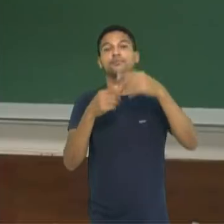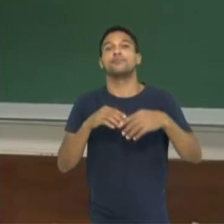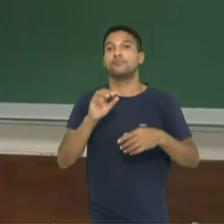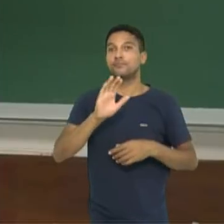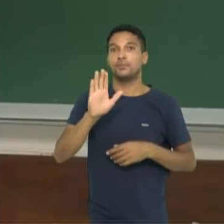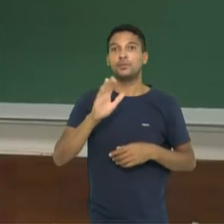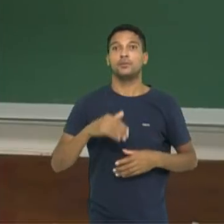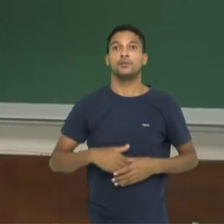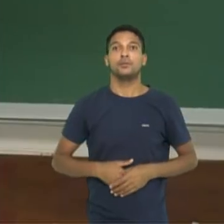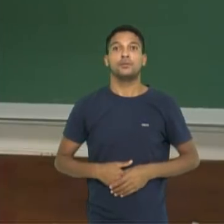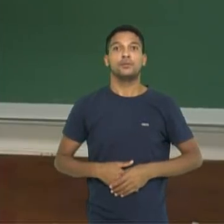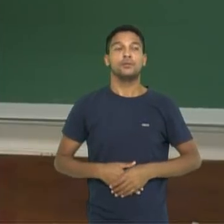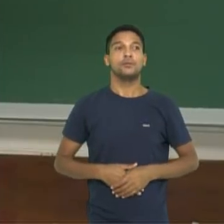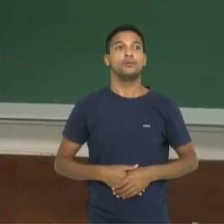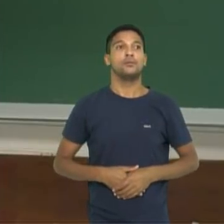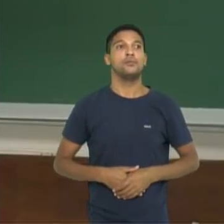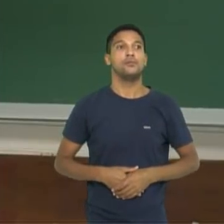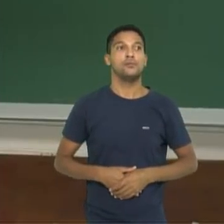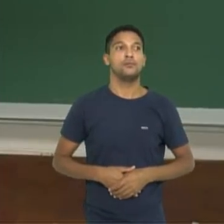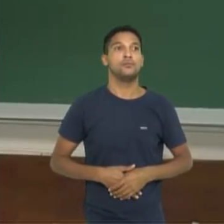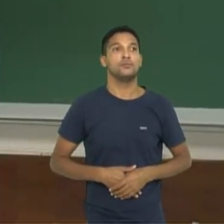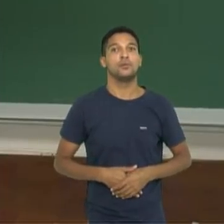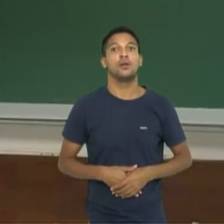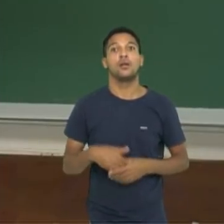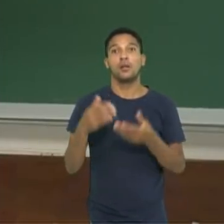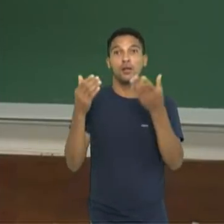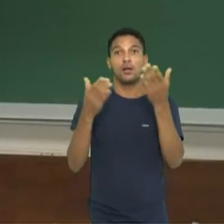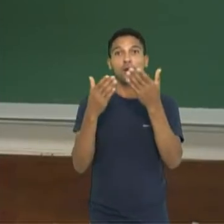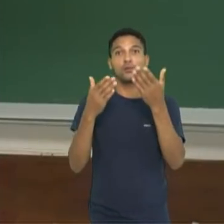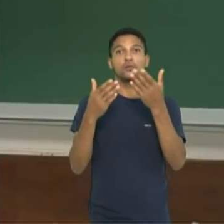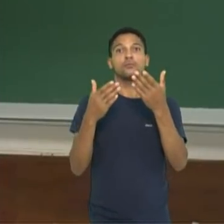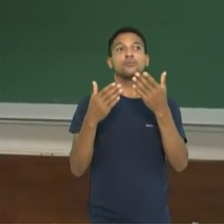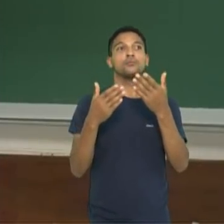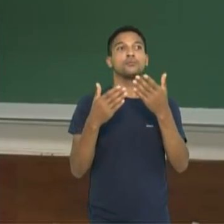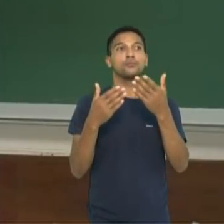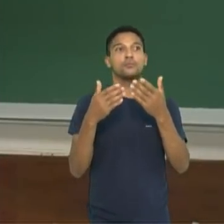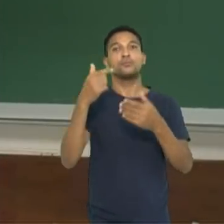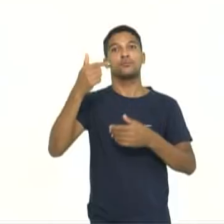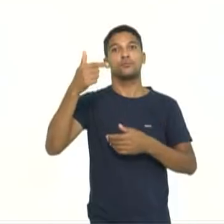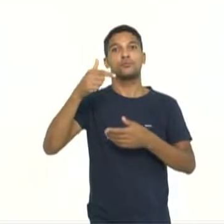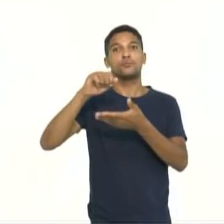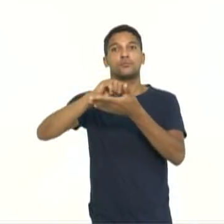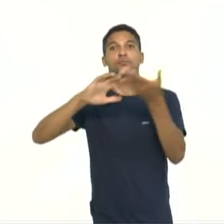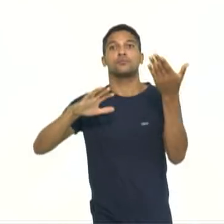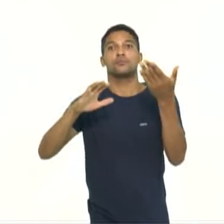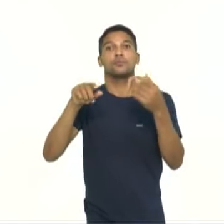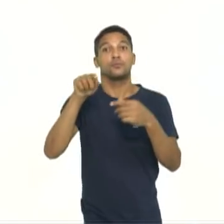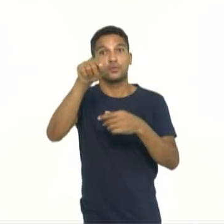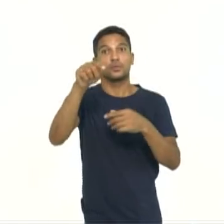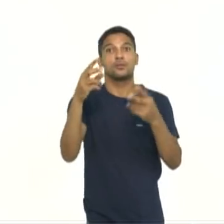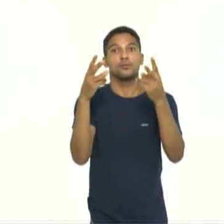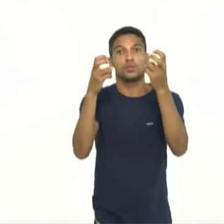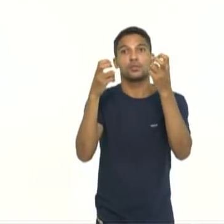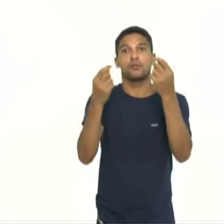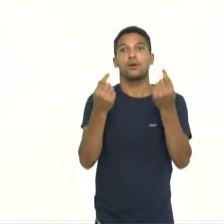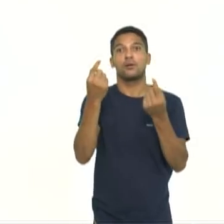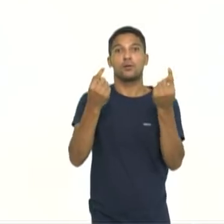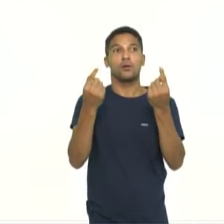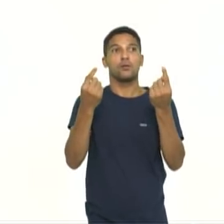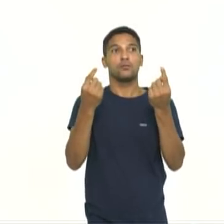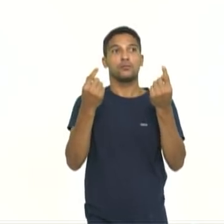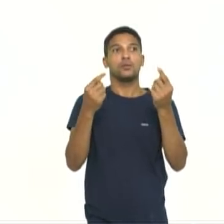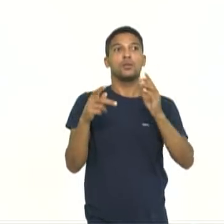texto. Vamos para o nosso segundo exercício, galera? Então, eu vou pedir para vocês agora observar que fragmento em